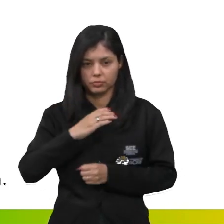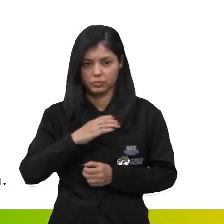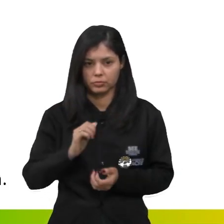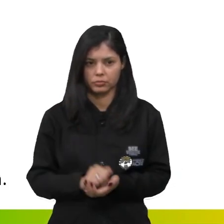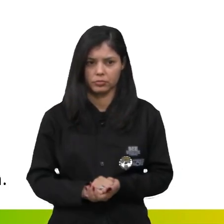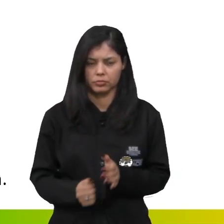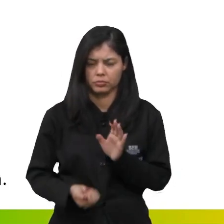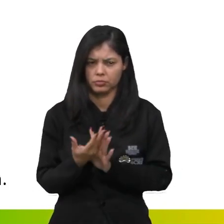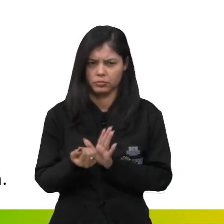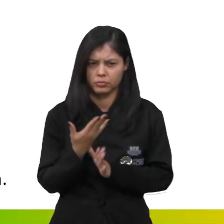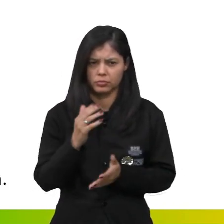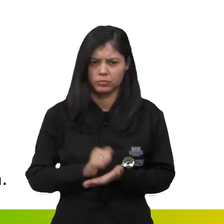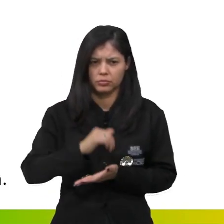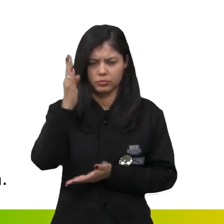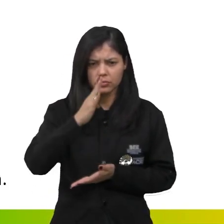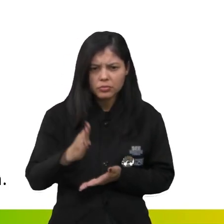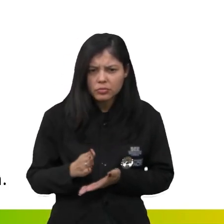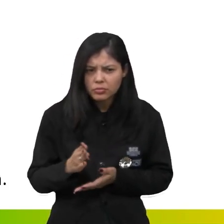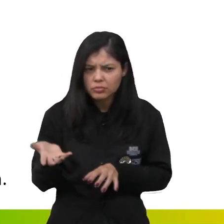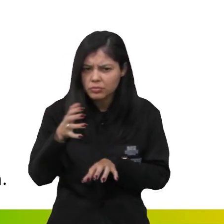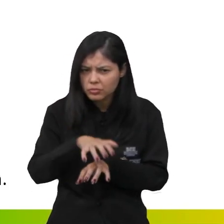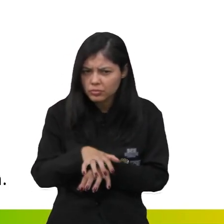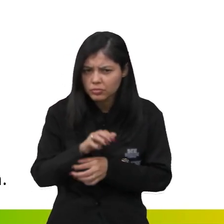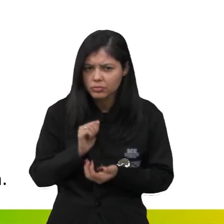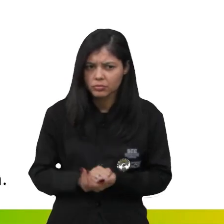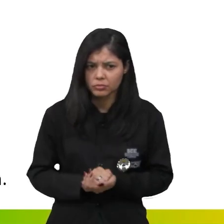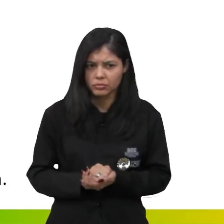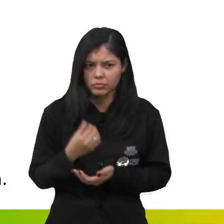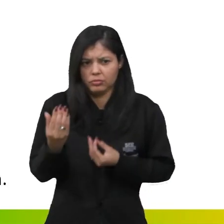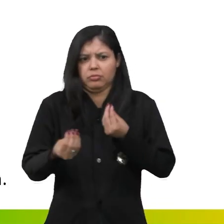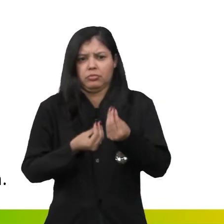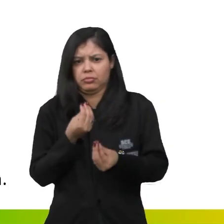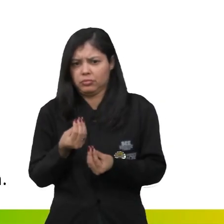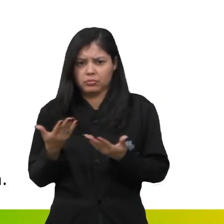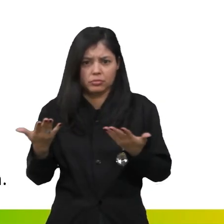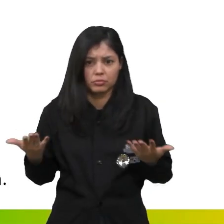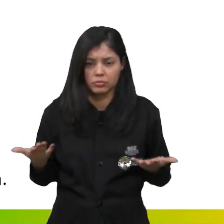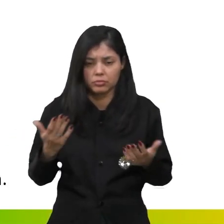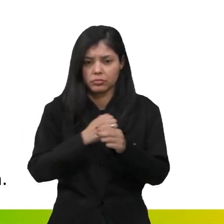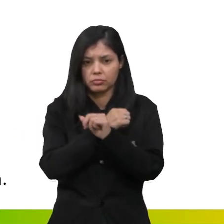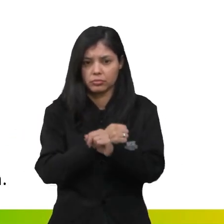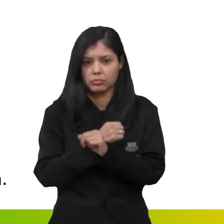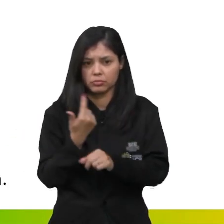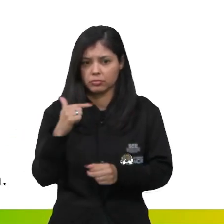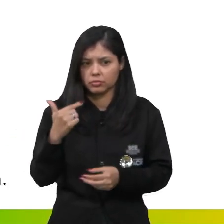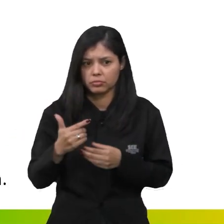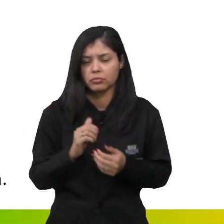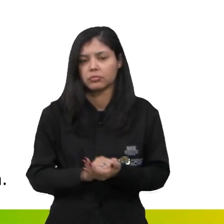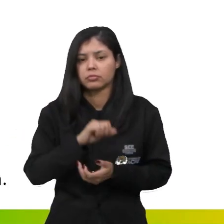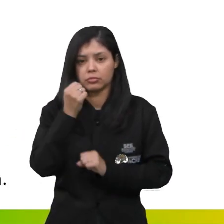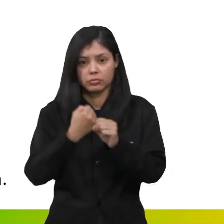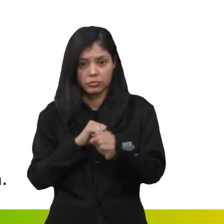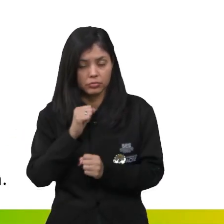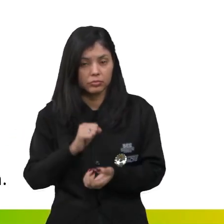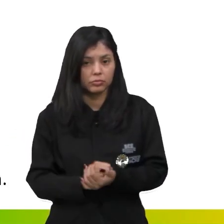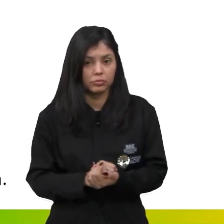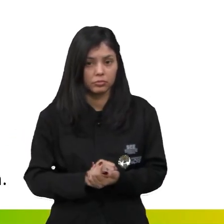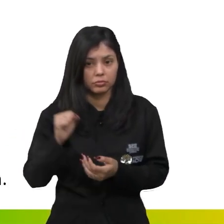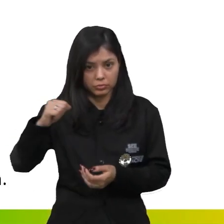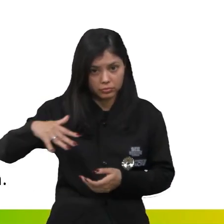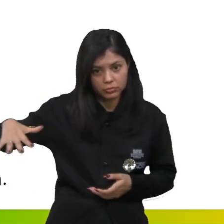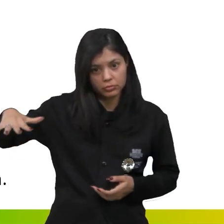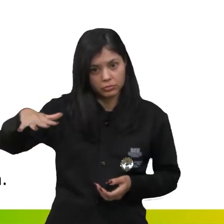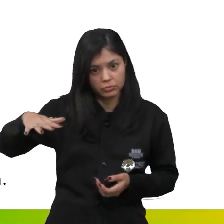cidades portuárias no Brasil colônia, com base no trabalho escravo. O escravo não trabalhava na indústria, o escravo trabalhava no campo,